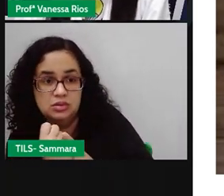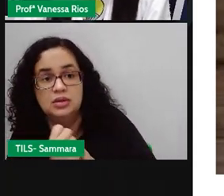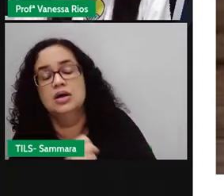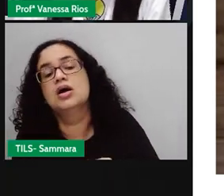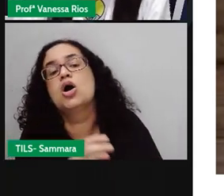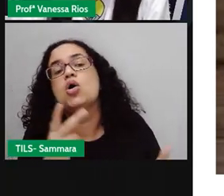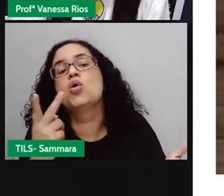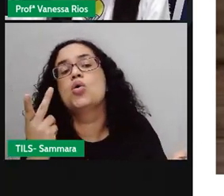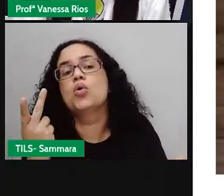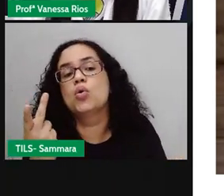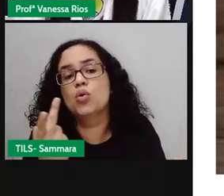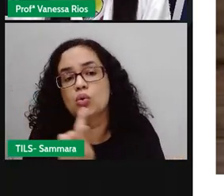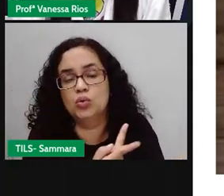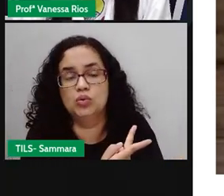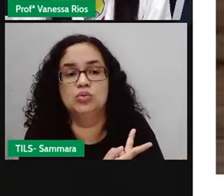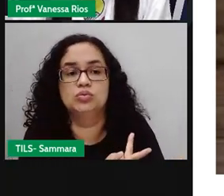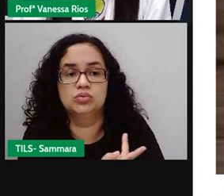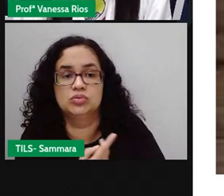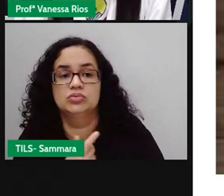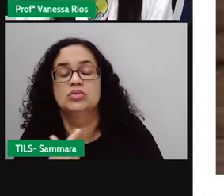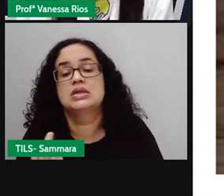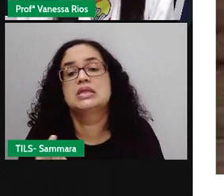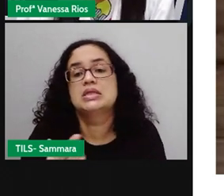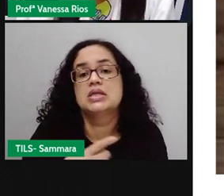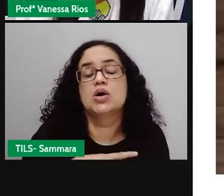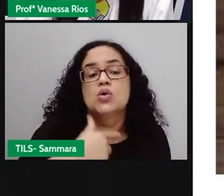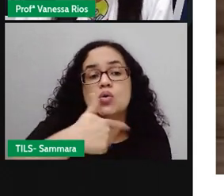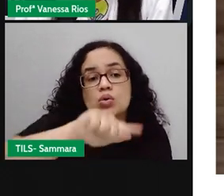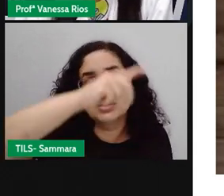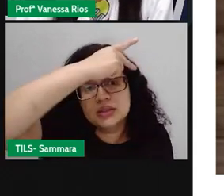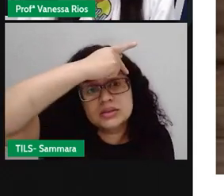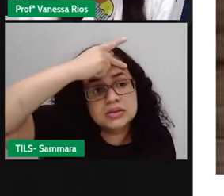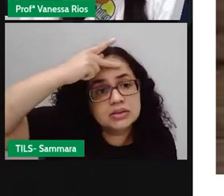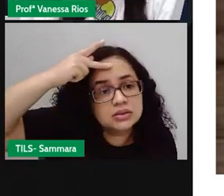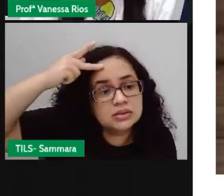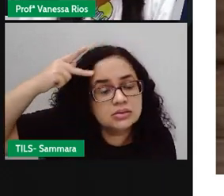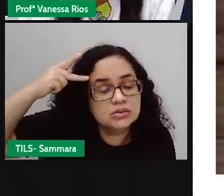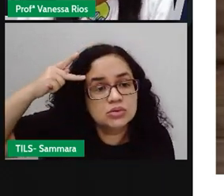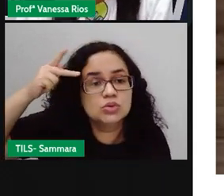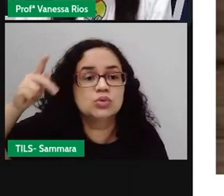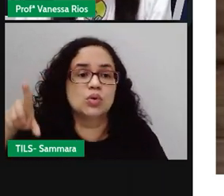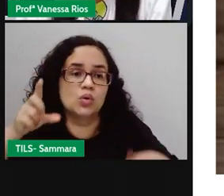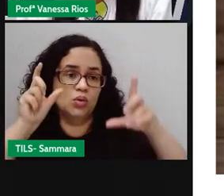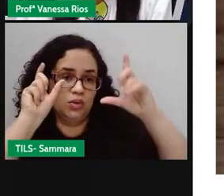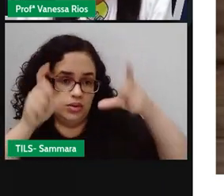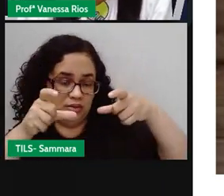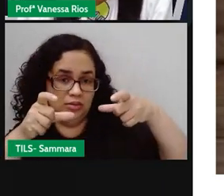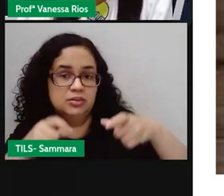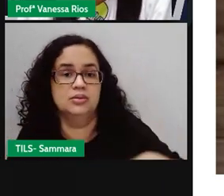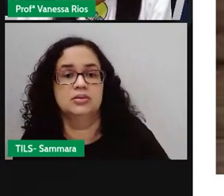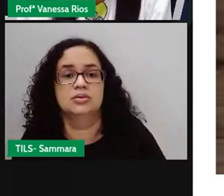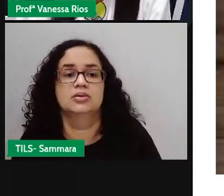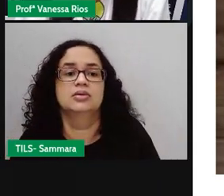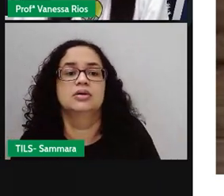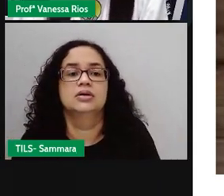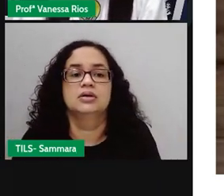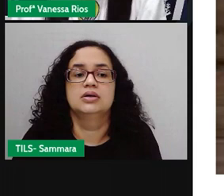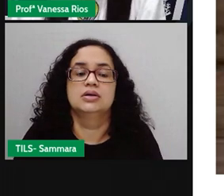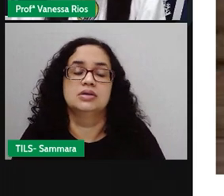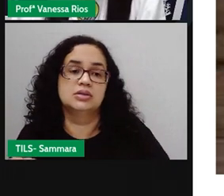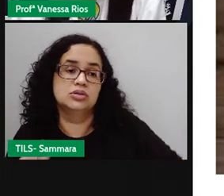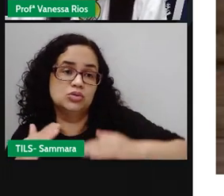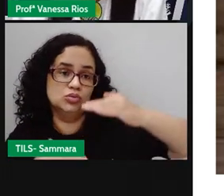que acontecem com a gente envolvendo outras pessoas em outros ambientes, fazem parte da